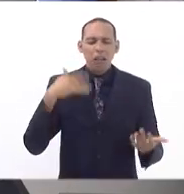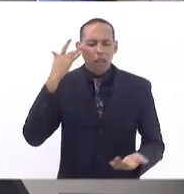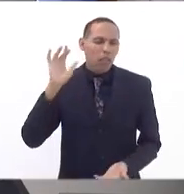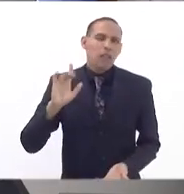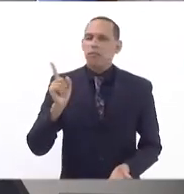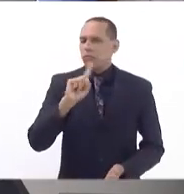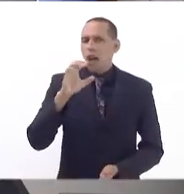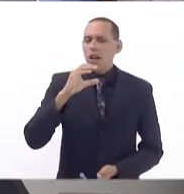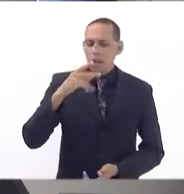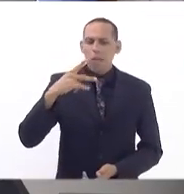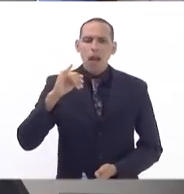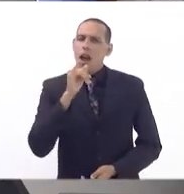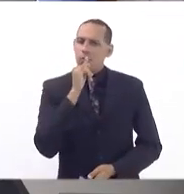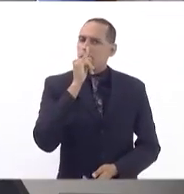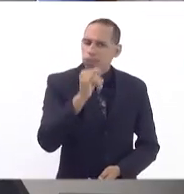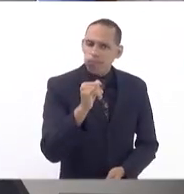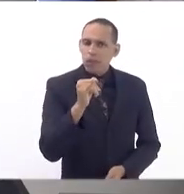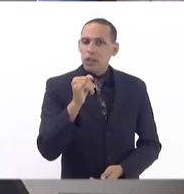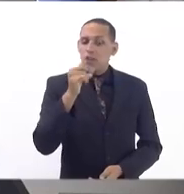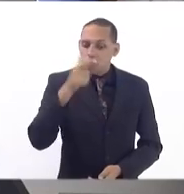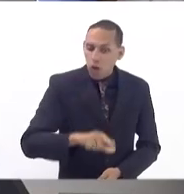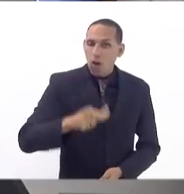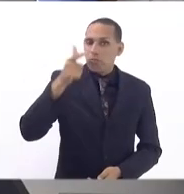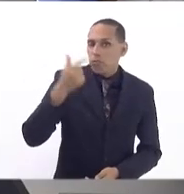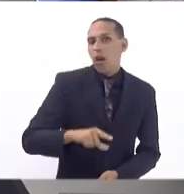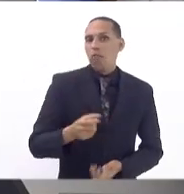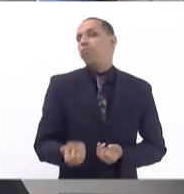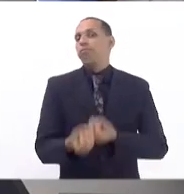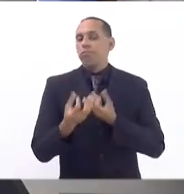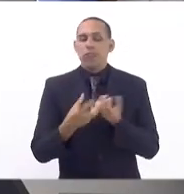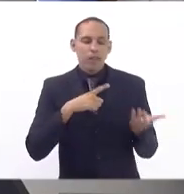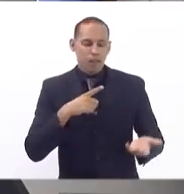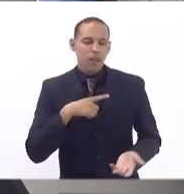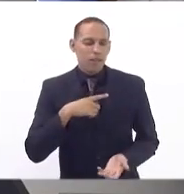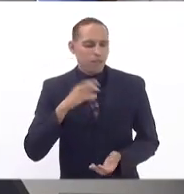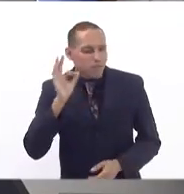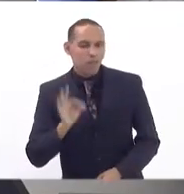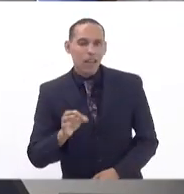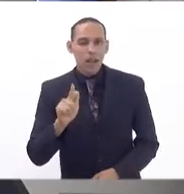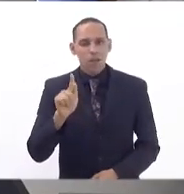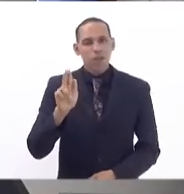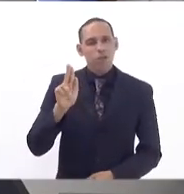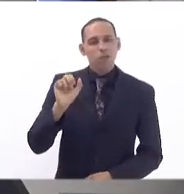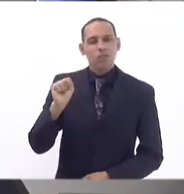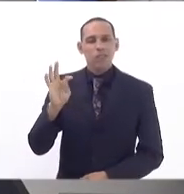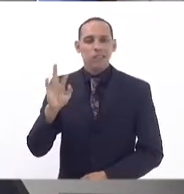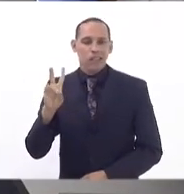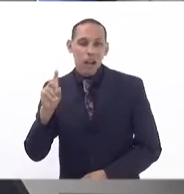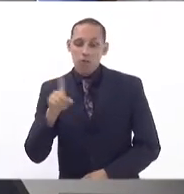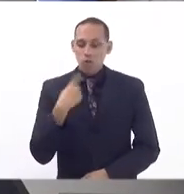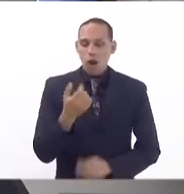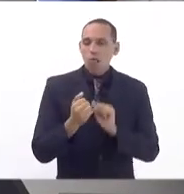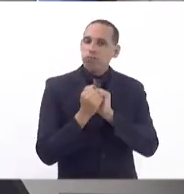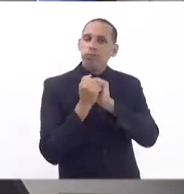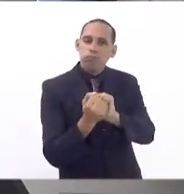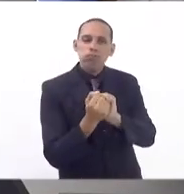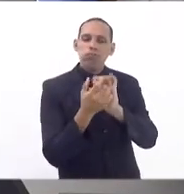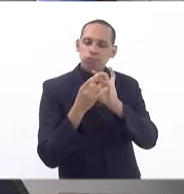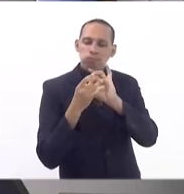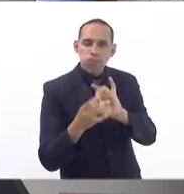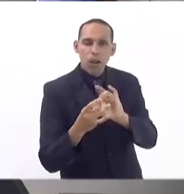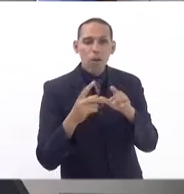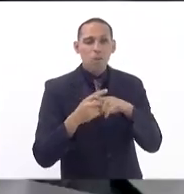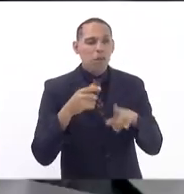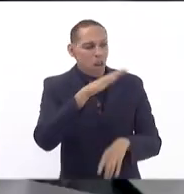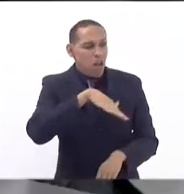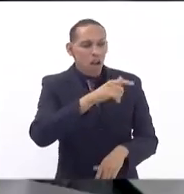através da sempre vai ser novamente alertado com as suas informações de usar o Gustavo precisamos unir força desse jeito porque são trabalhadores